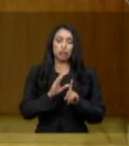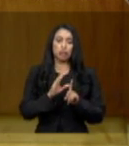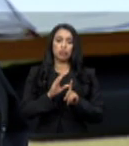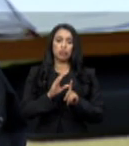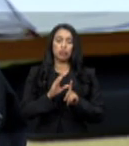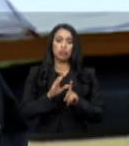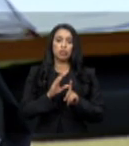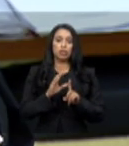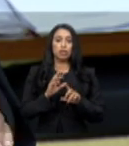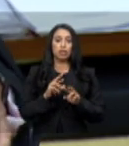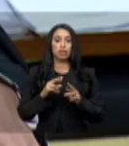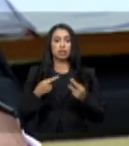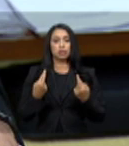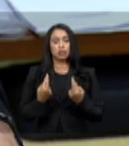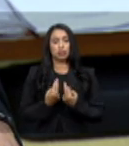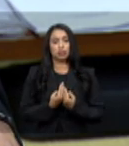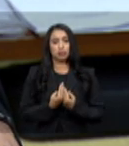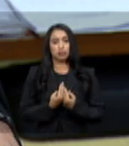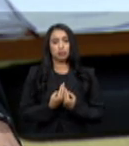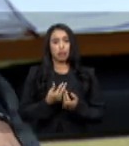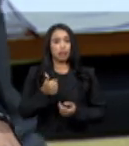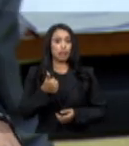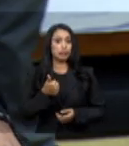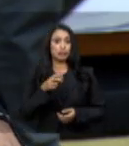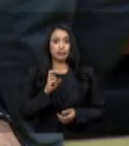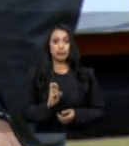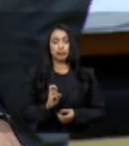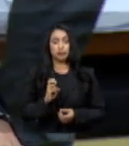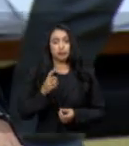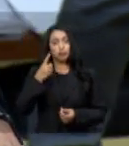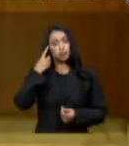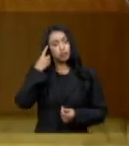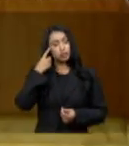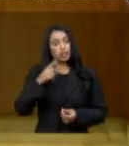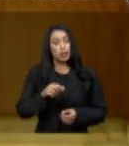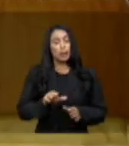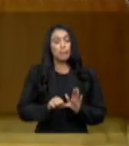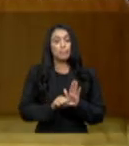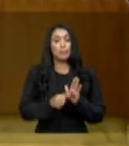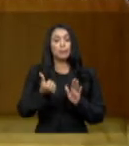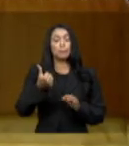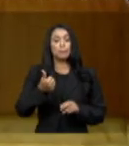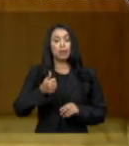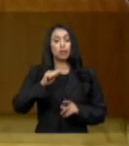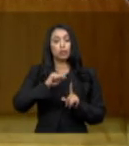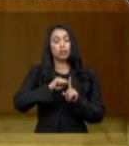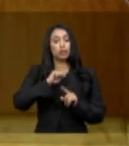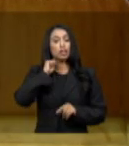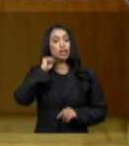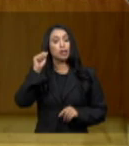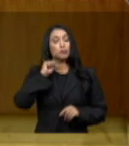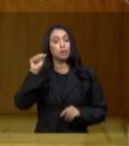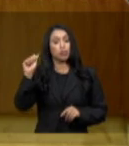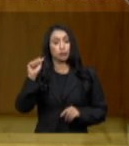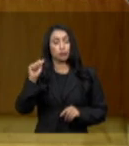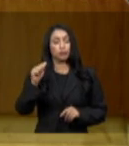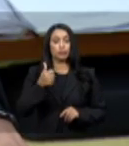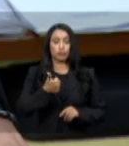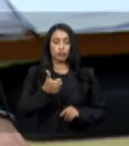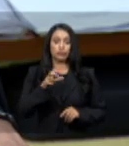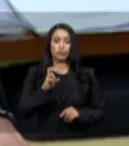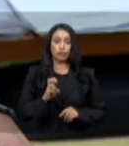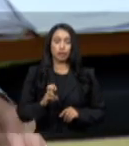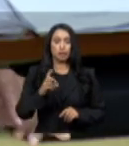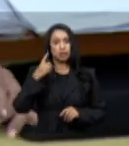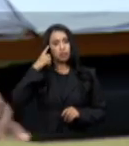colegas pois é só teremos ser são daqui aqui no dia primeiro.de abril de 2020 primeiro de abril daqui